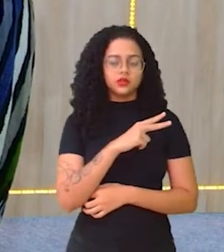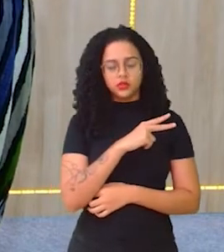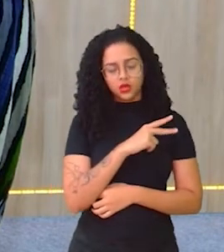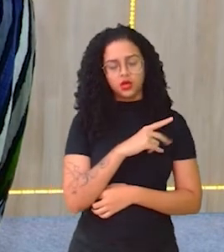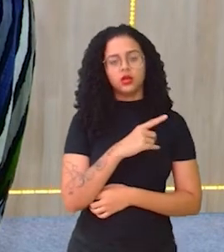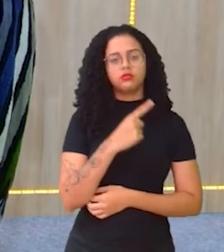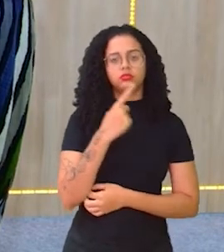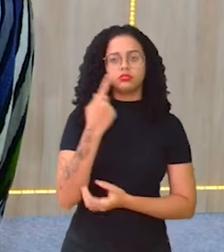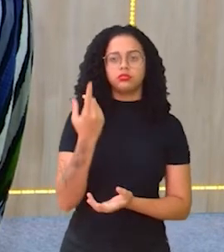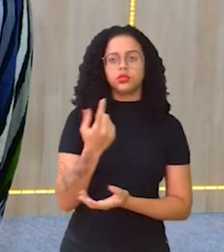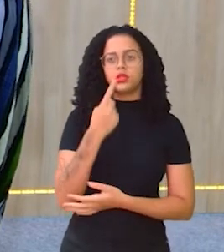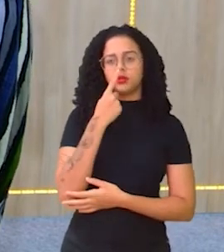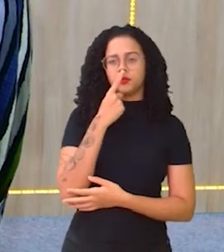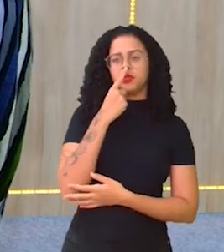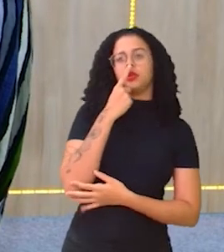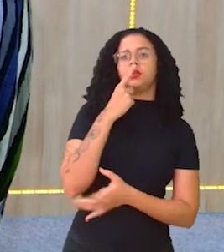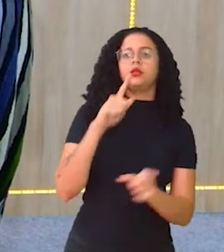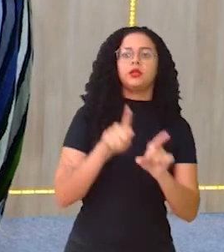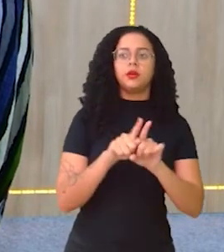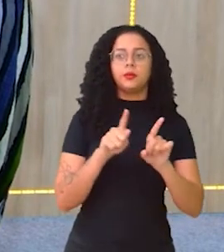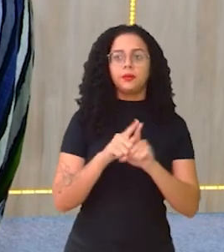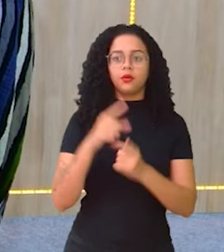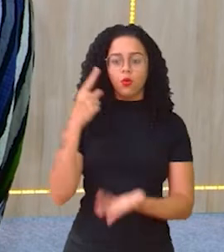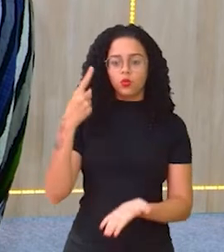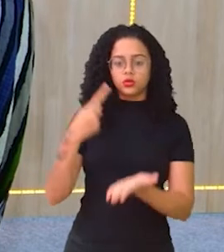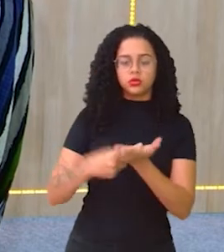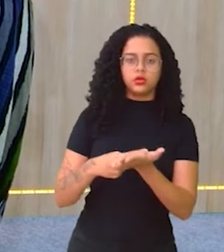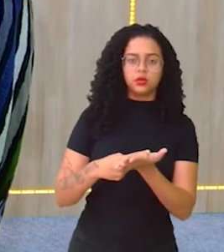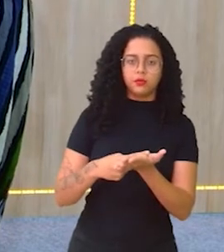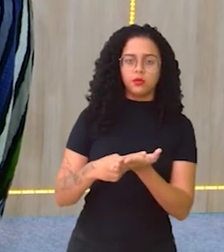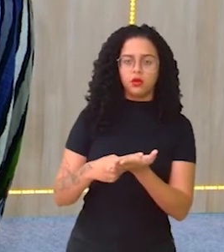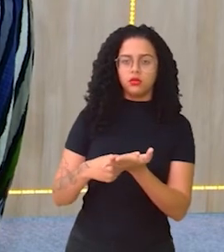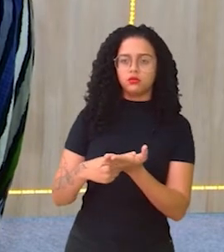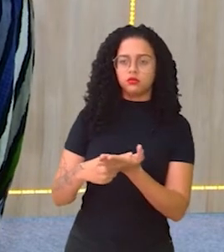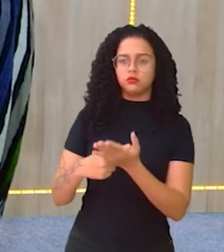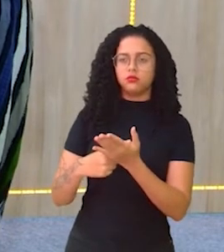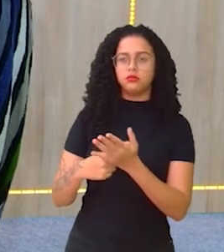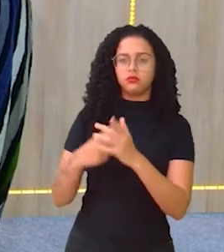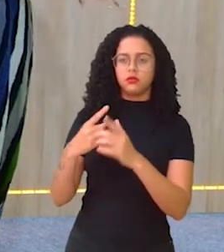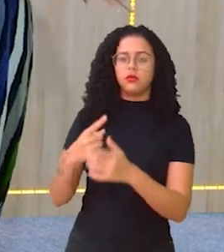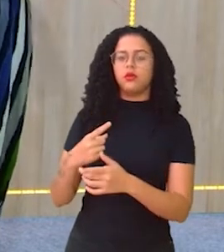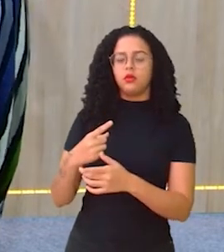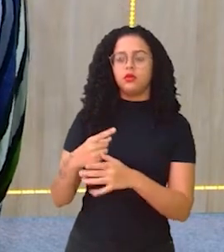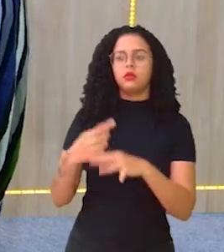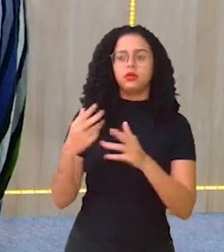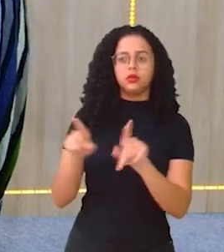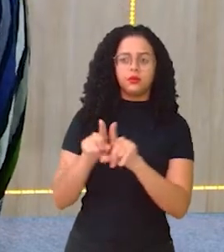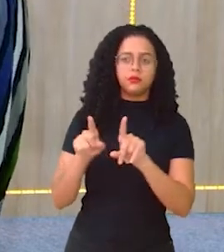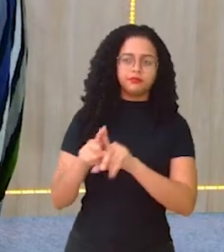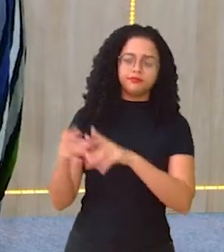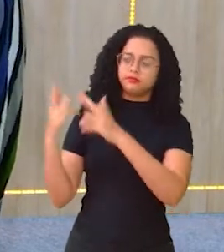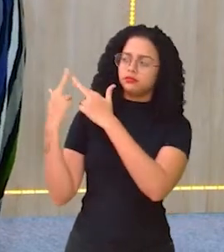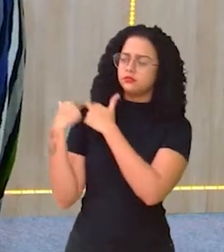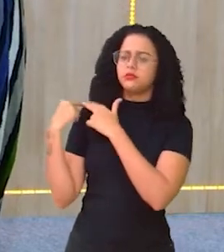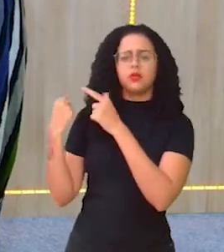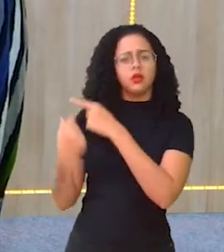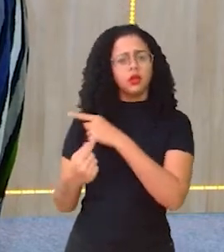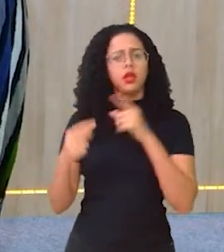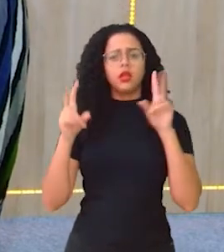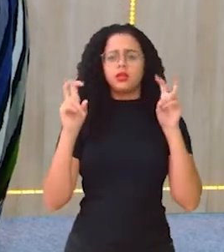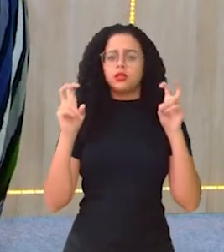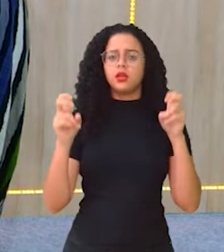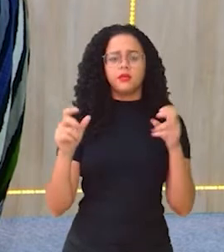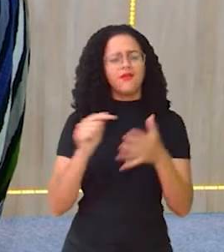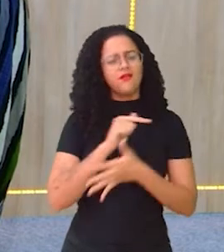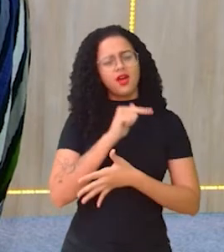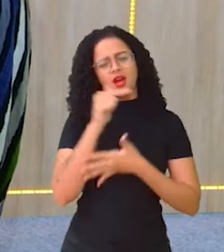dessa intimidade, do consentimento e falar de responsabilidade. Vejam então como esse tema ele é super